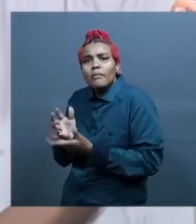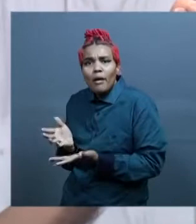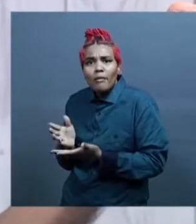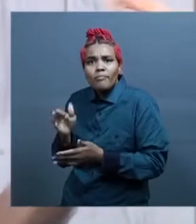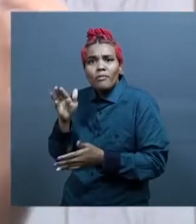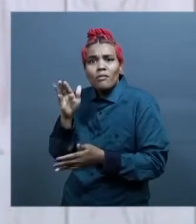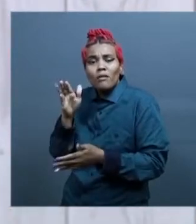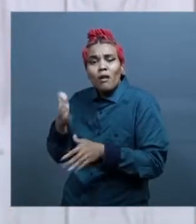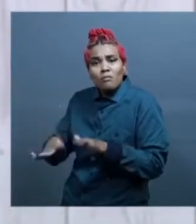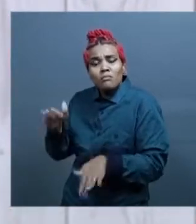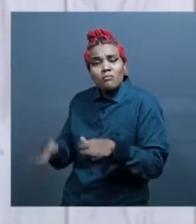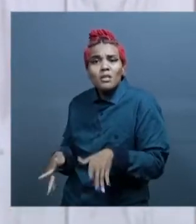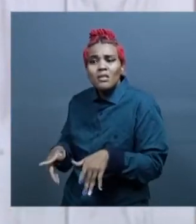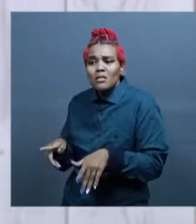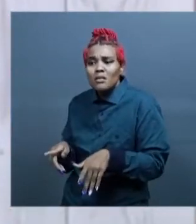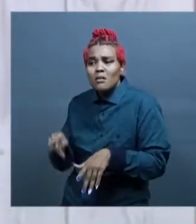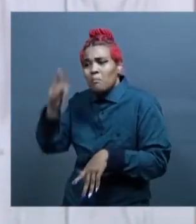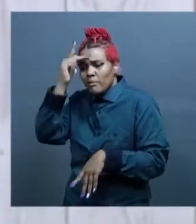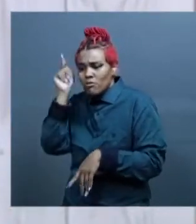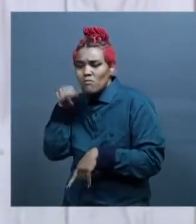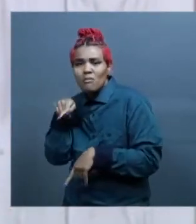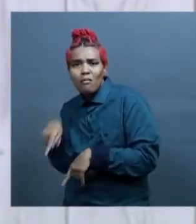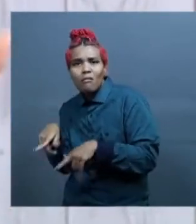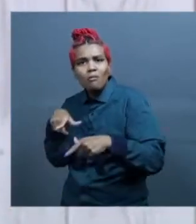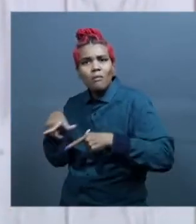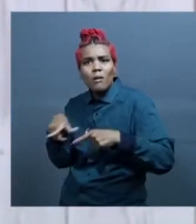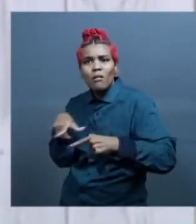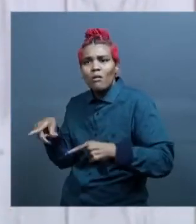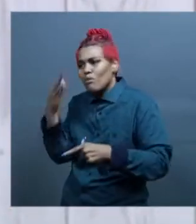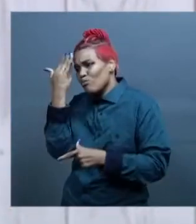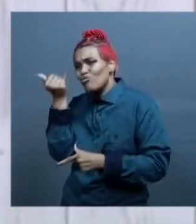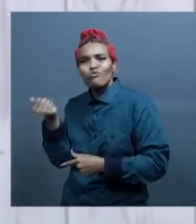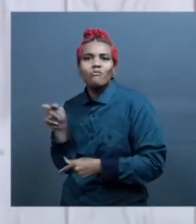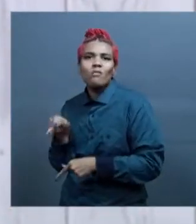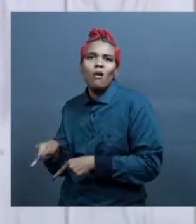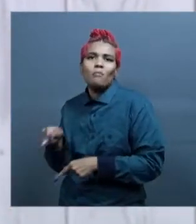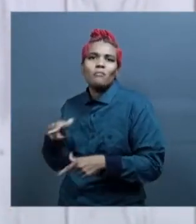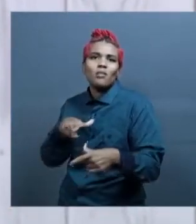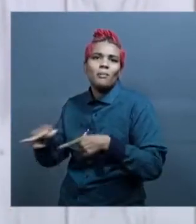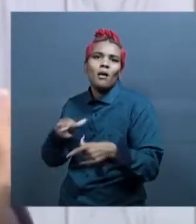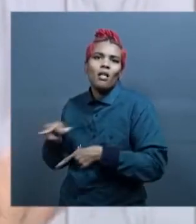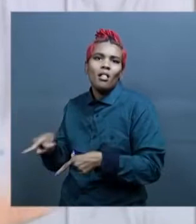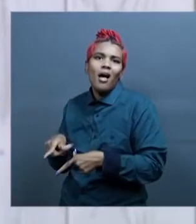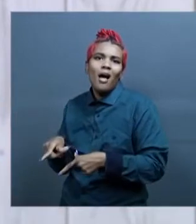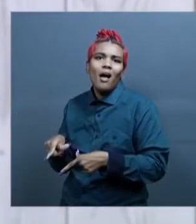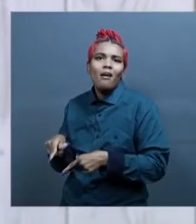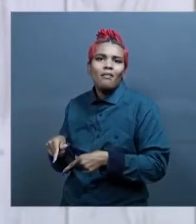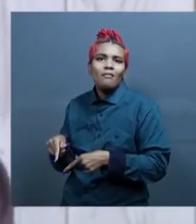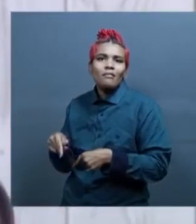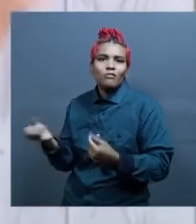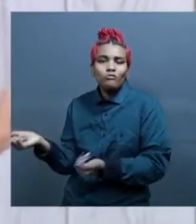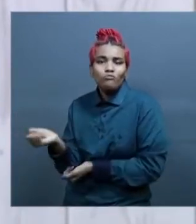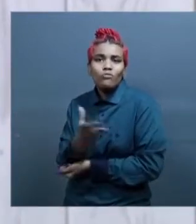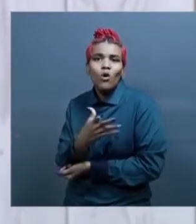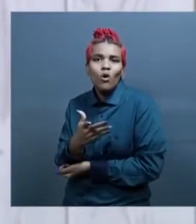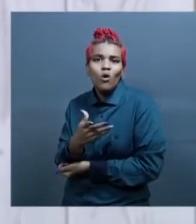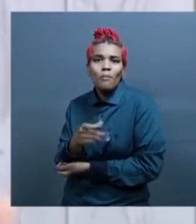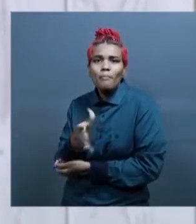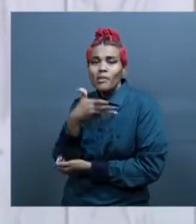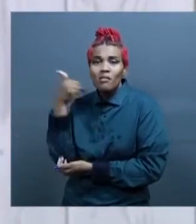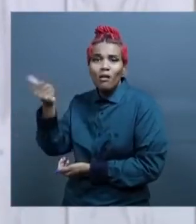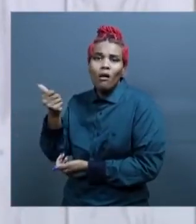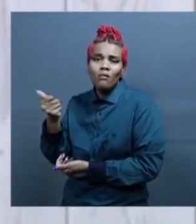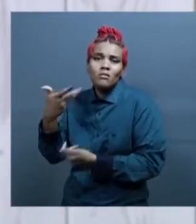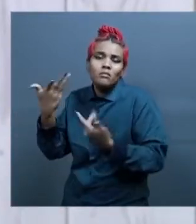porque se nós considerarmos o potencial que nós temos a quantidade áreas a maior parte do nosso gado são mais de duzentos e quarenta e